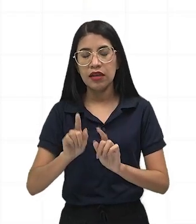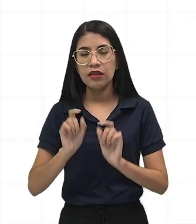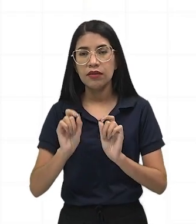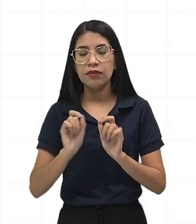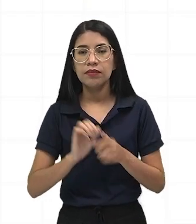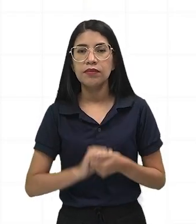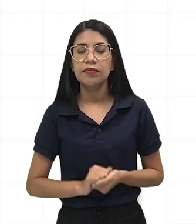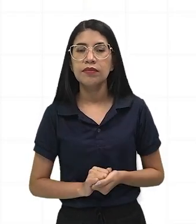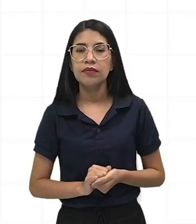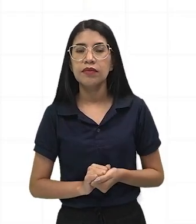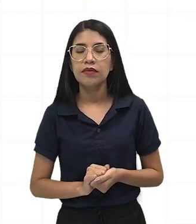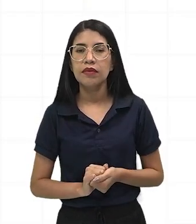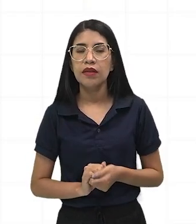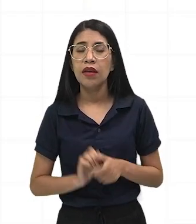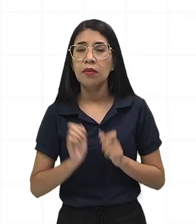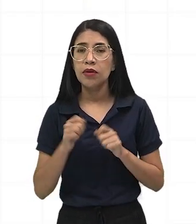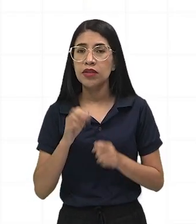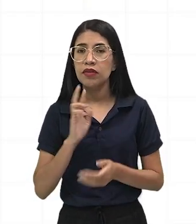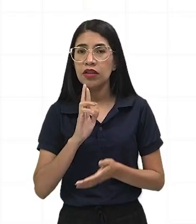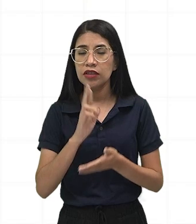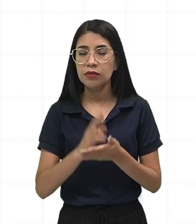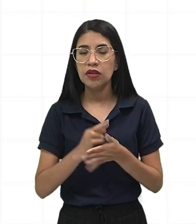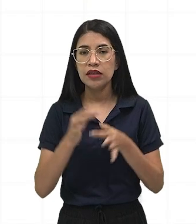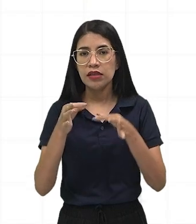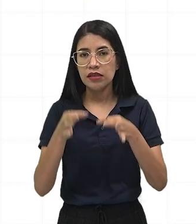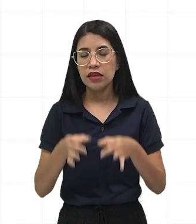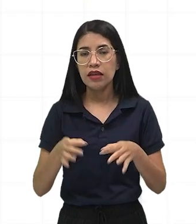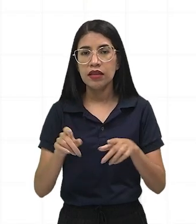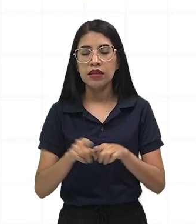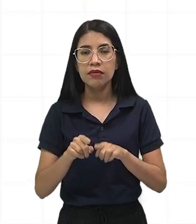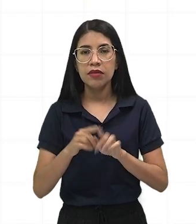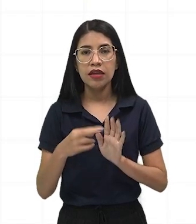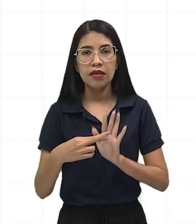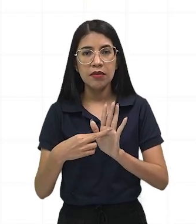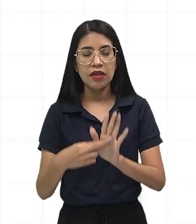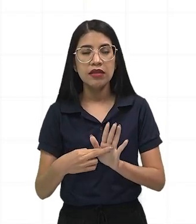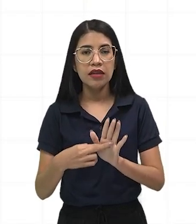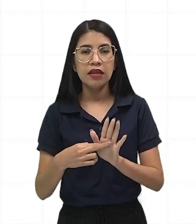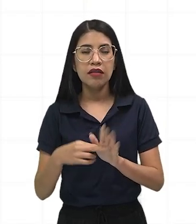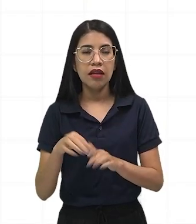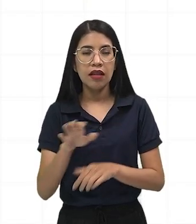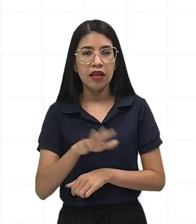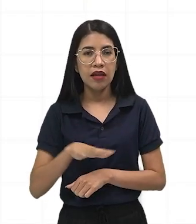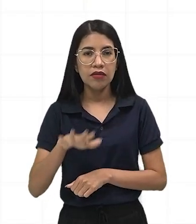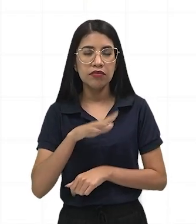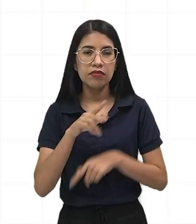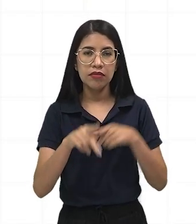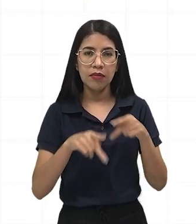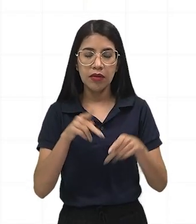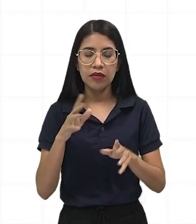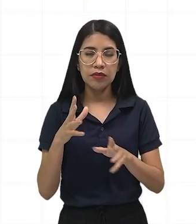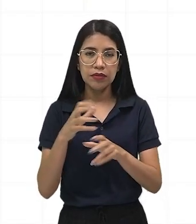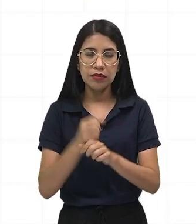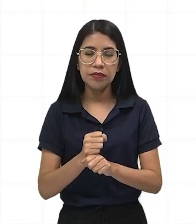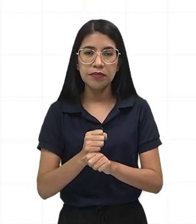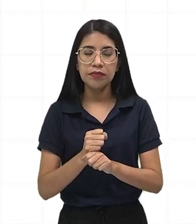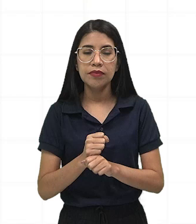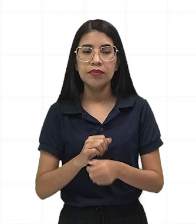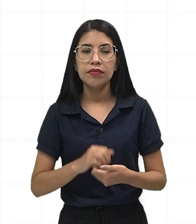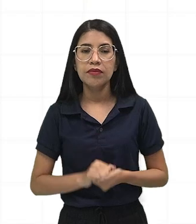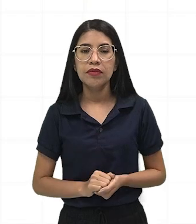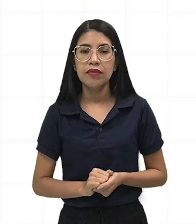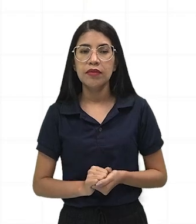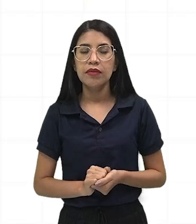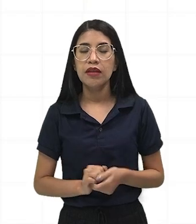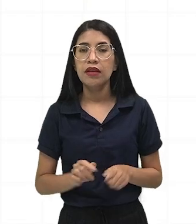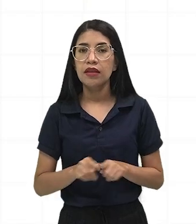Vantagens. Fornece resultados precisos e representativos para a população total, sem